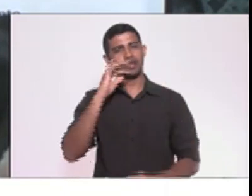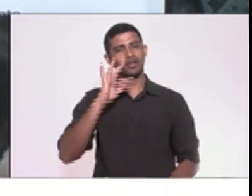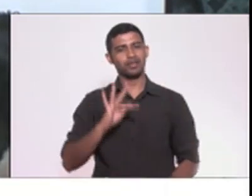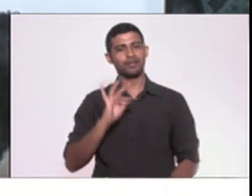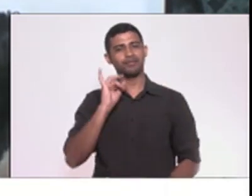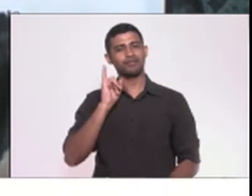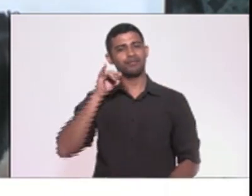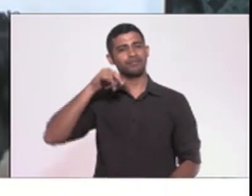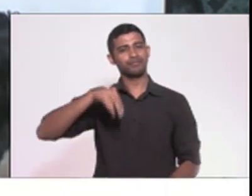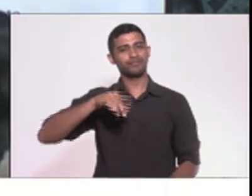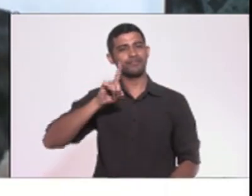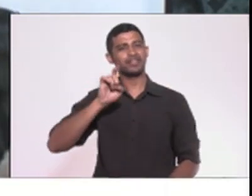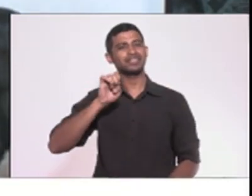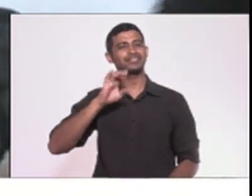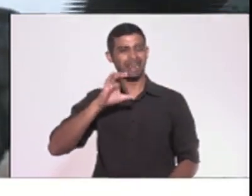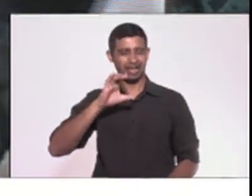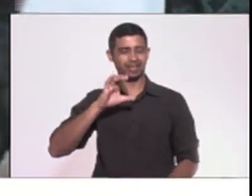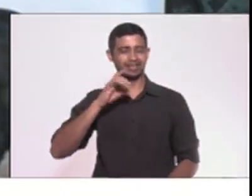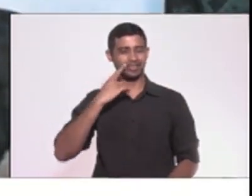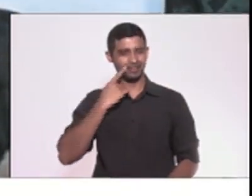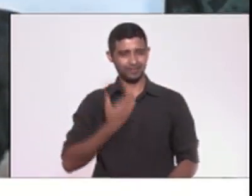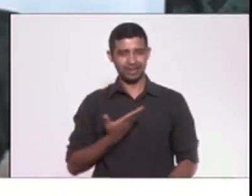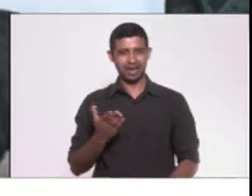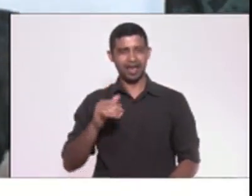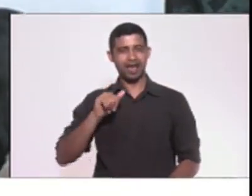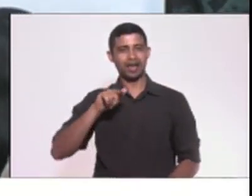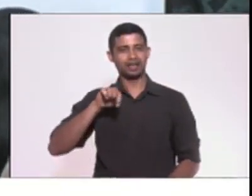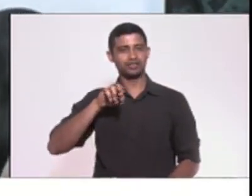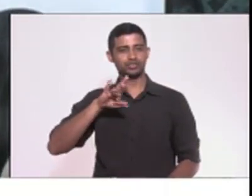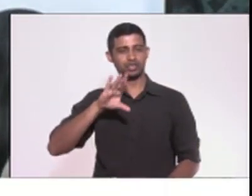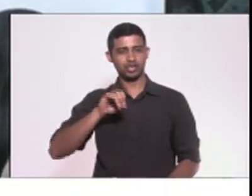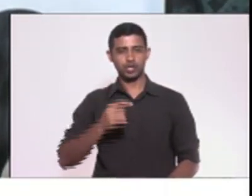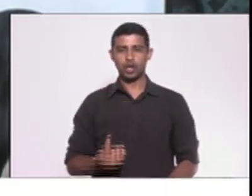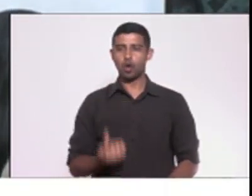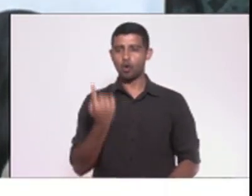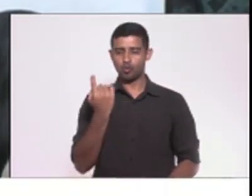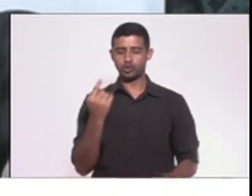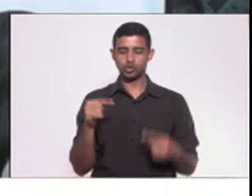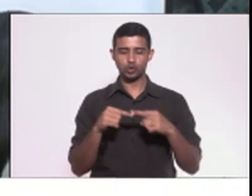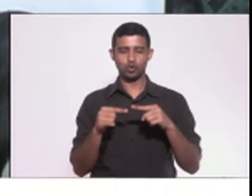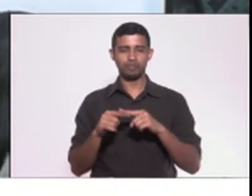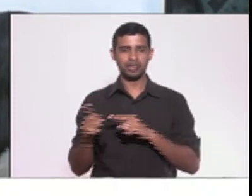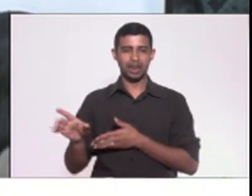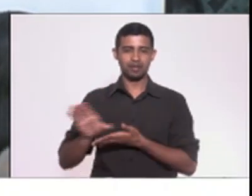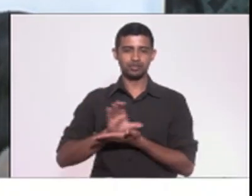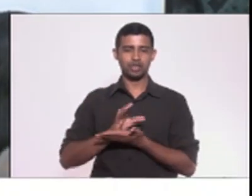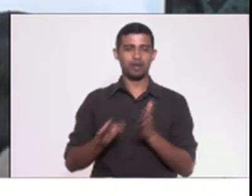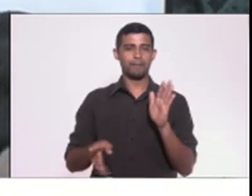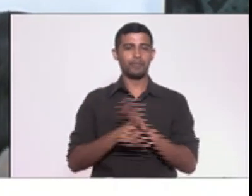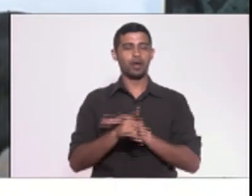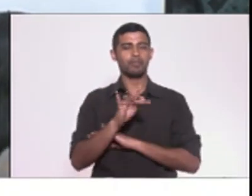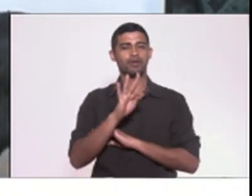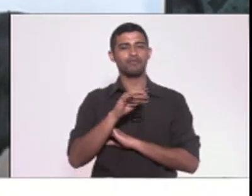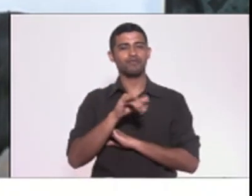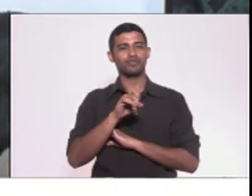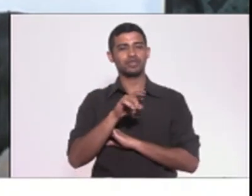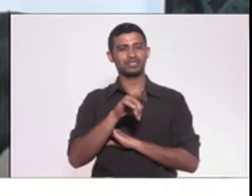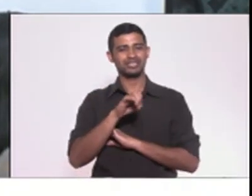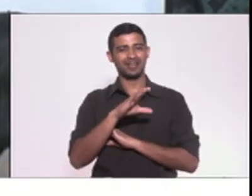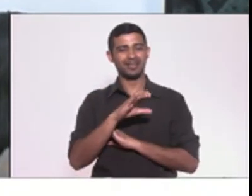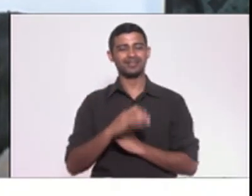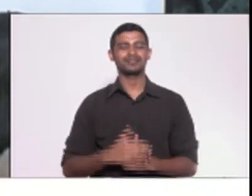único agente financeiro no estado do Rio de Janeiro que opera com recursos da FINEP. Aí pode completar todo o